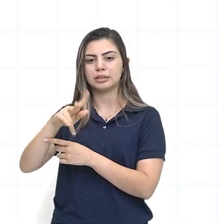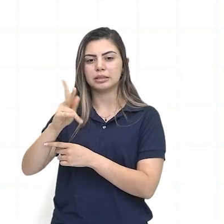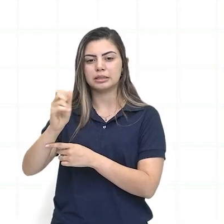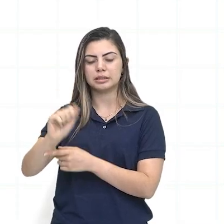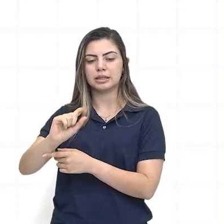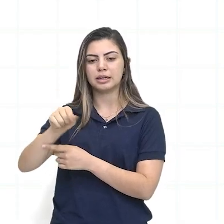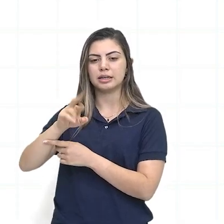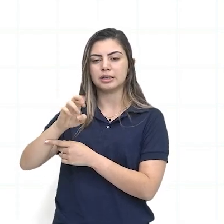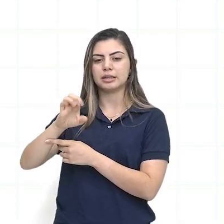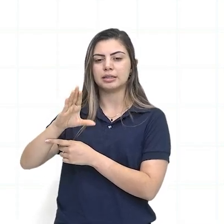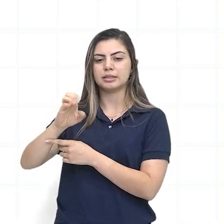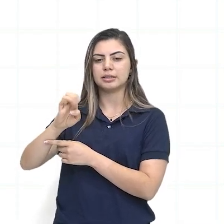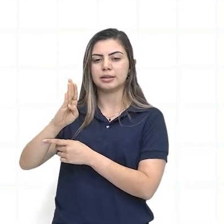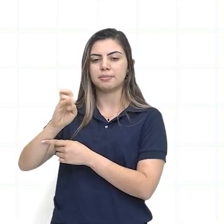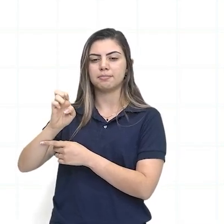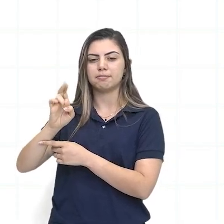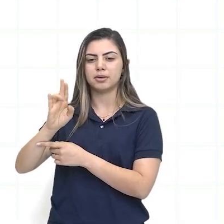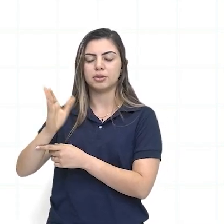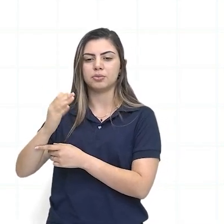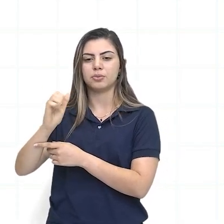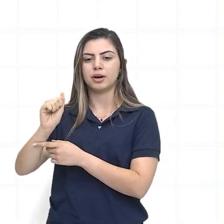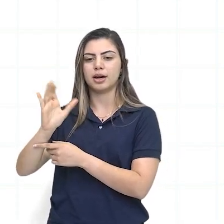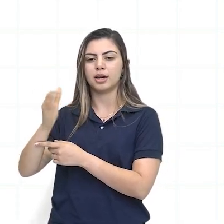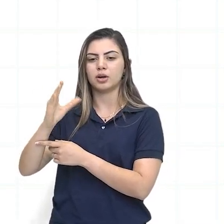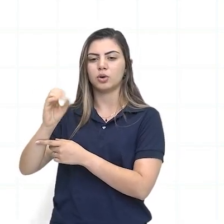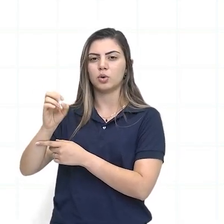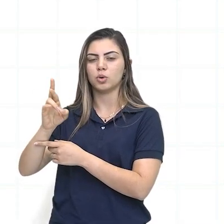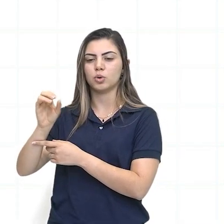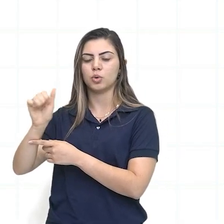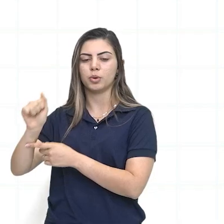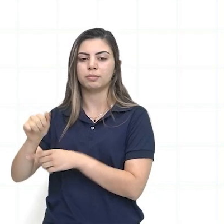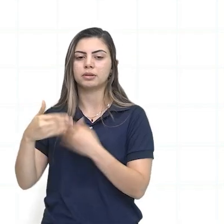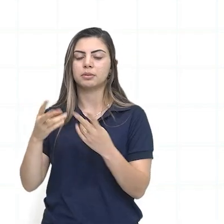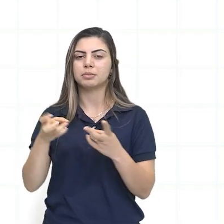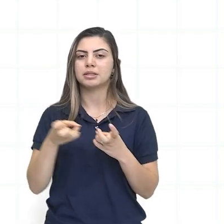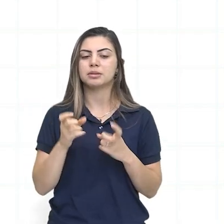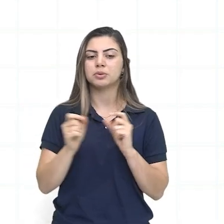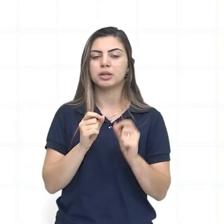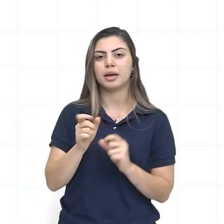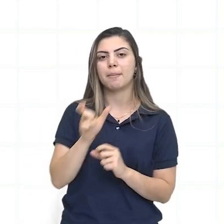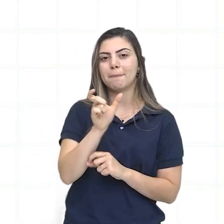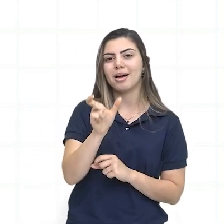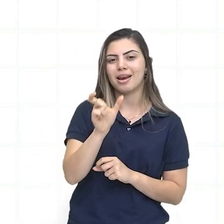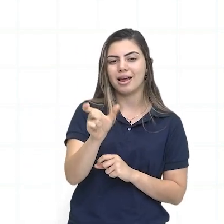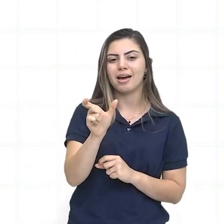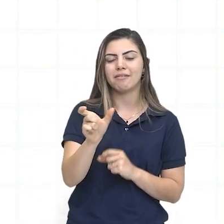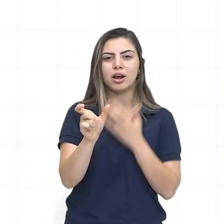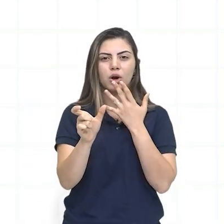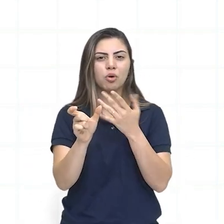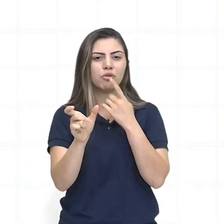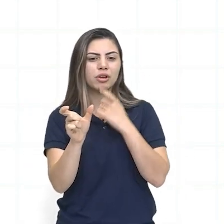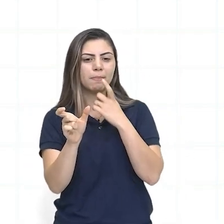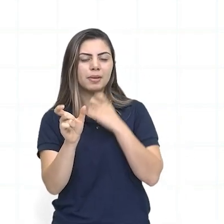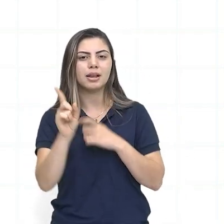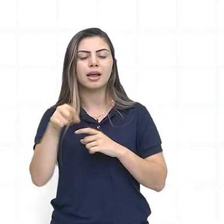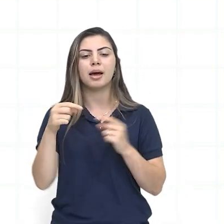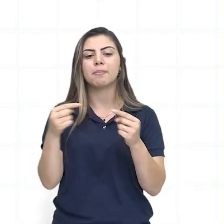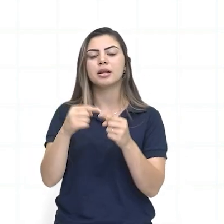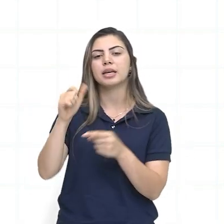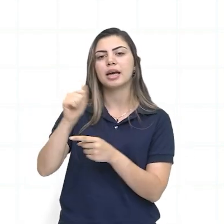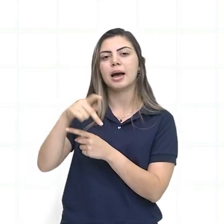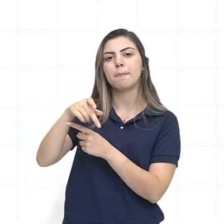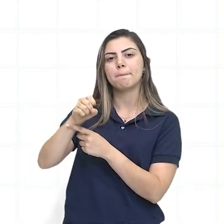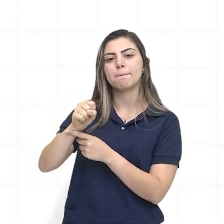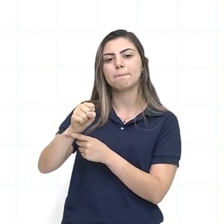Amazonas. Aqui eu tenho o aposto, esse é um aposto explicativo. Maiara recebeu